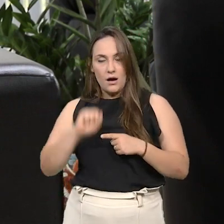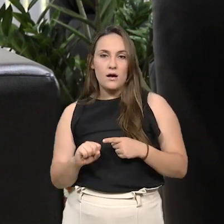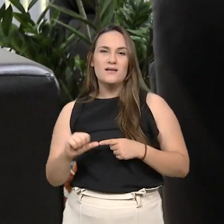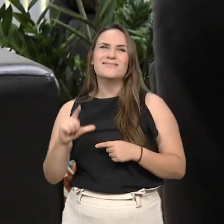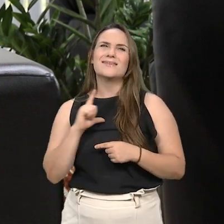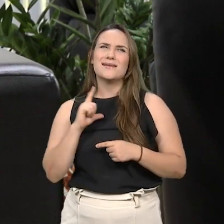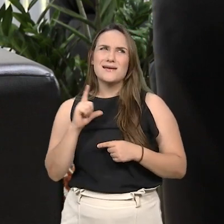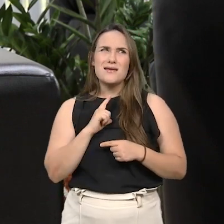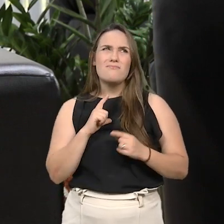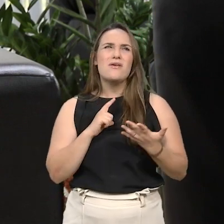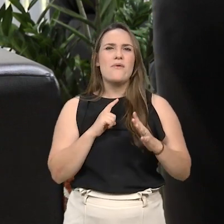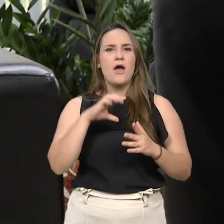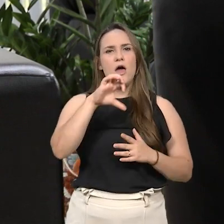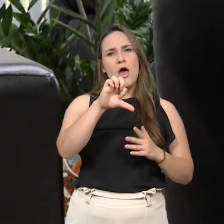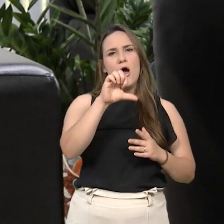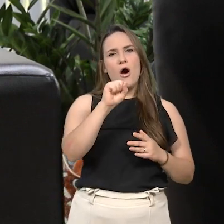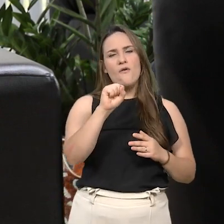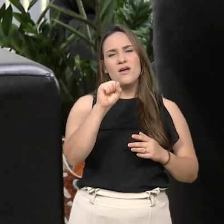Sul,